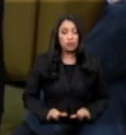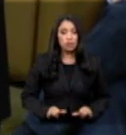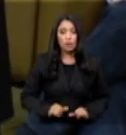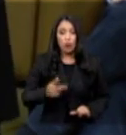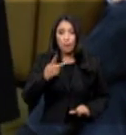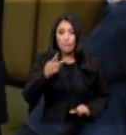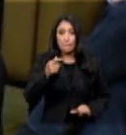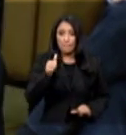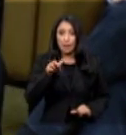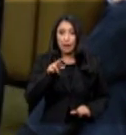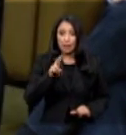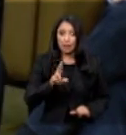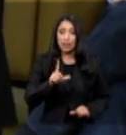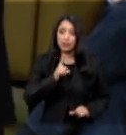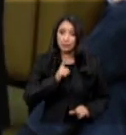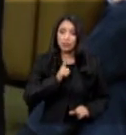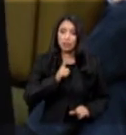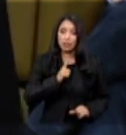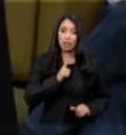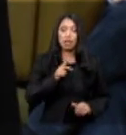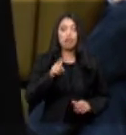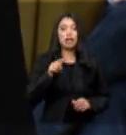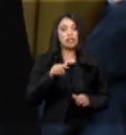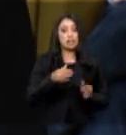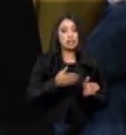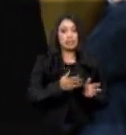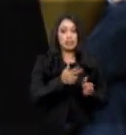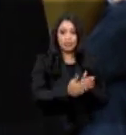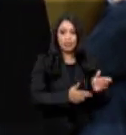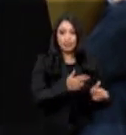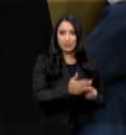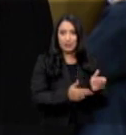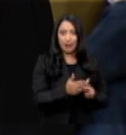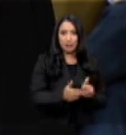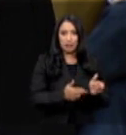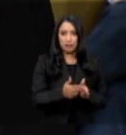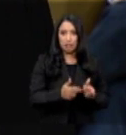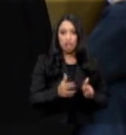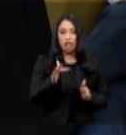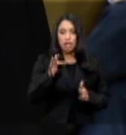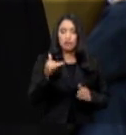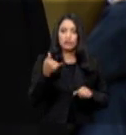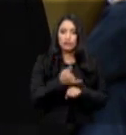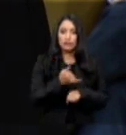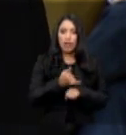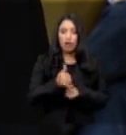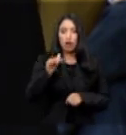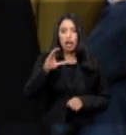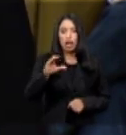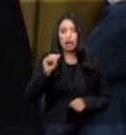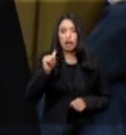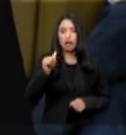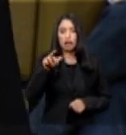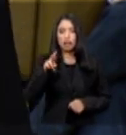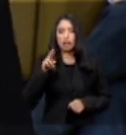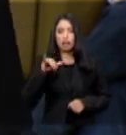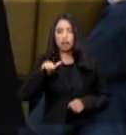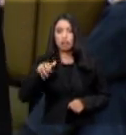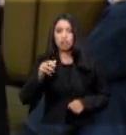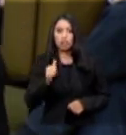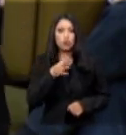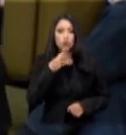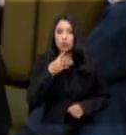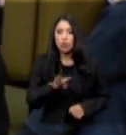essa ferrovia tem nome, é a Estrada de Ferro Carajás. Eu tenho 33 anos de idade, nunca andei nela, não conheço ninguém que